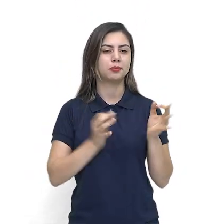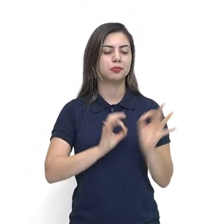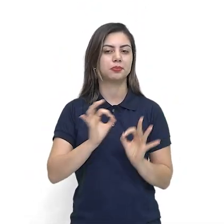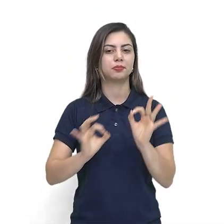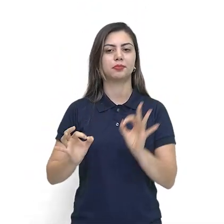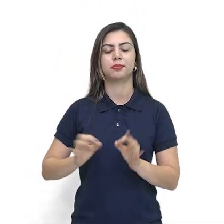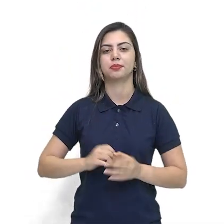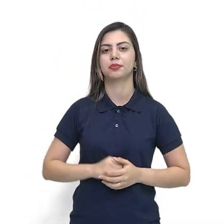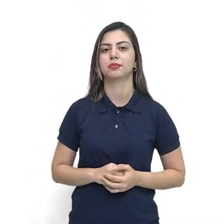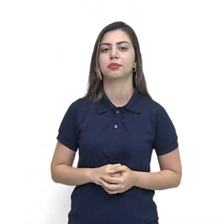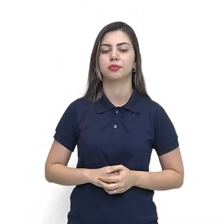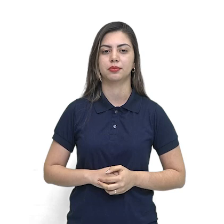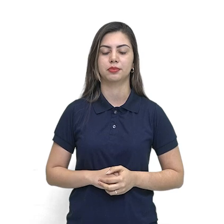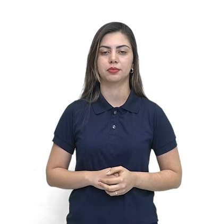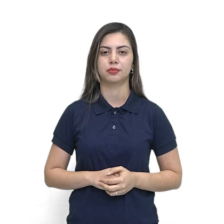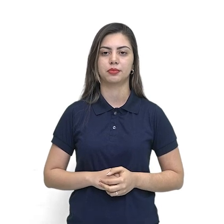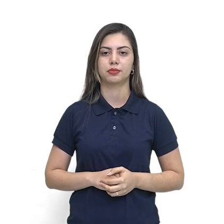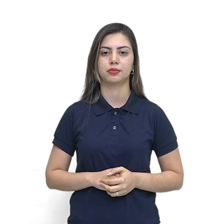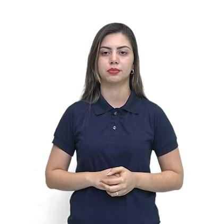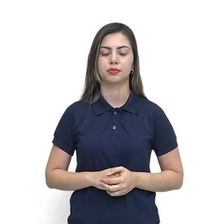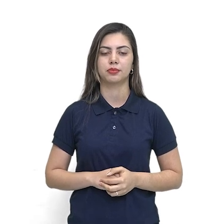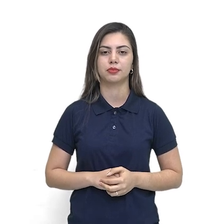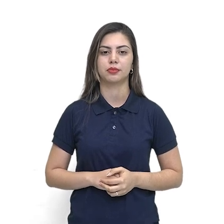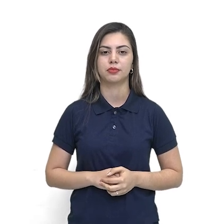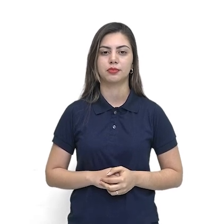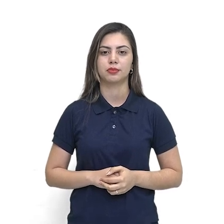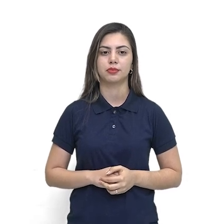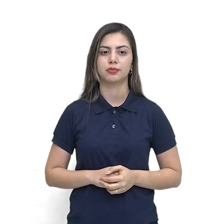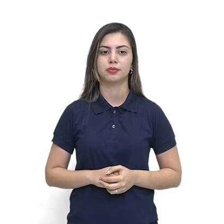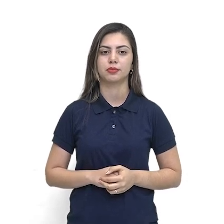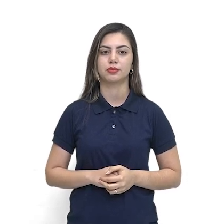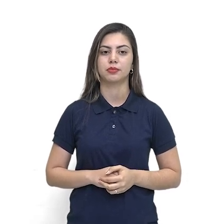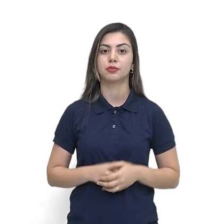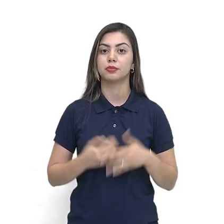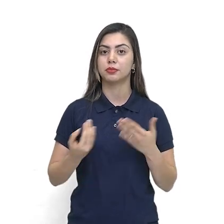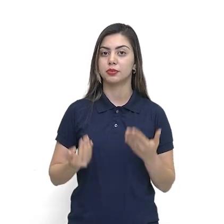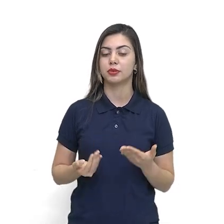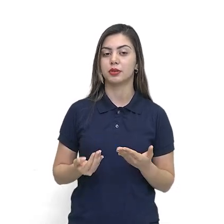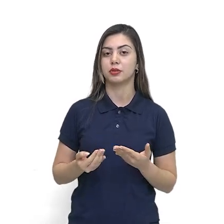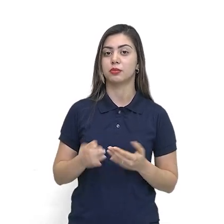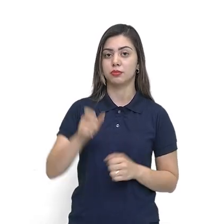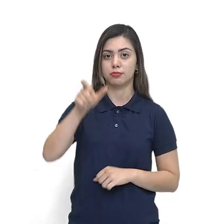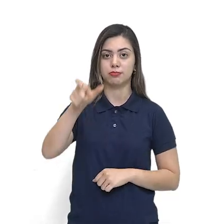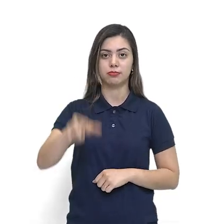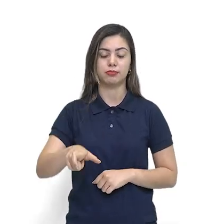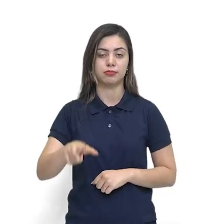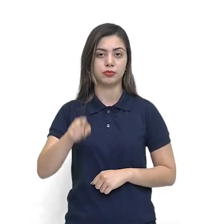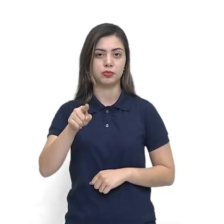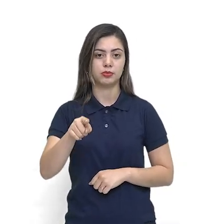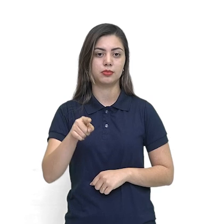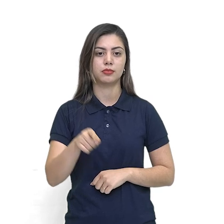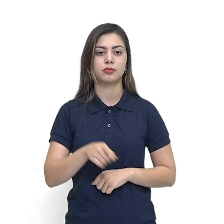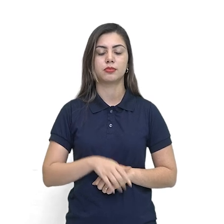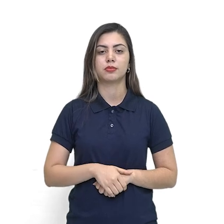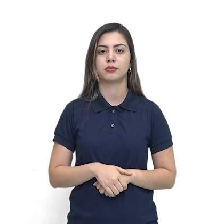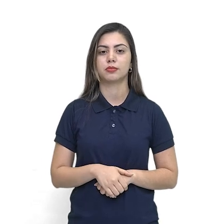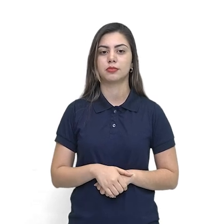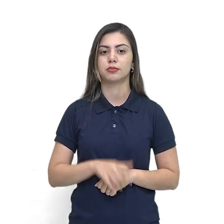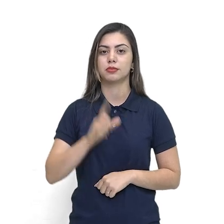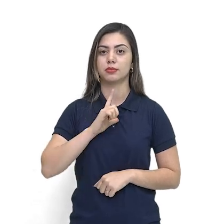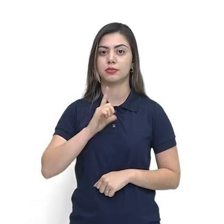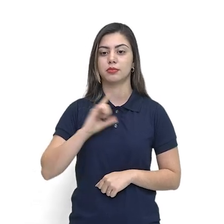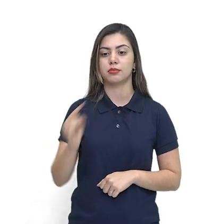olha. Como é que eu vou fazer essa conta? Está aqui você, né, com uma